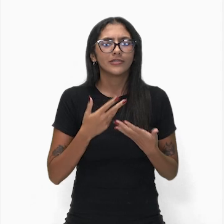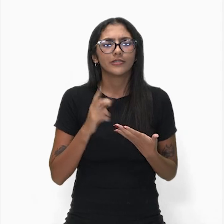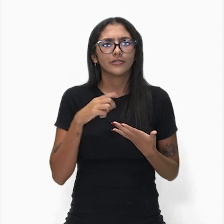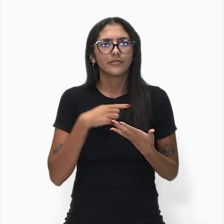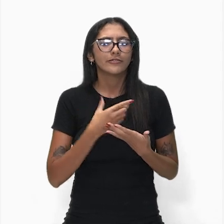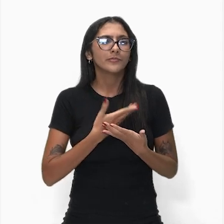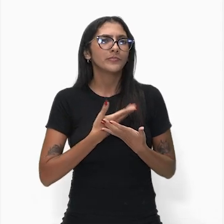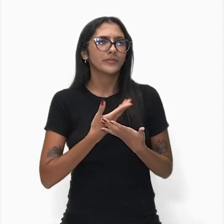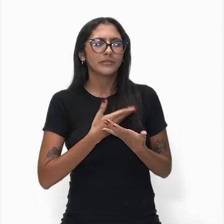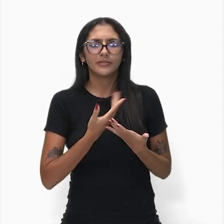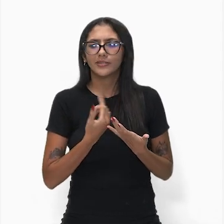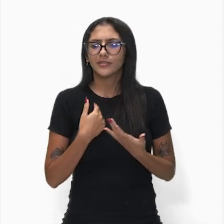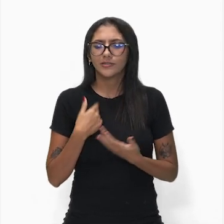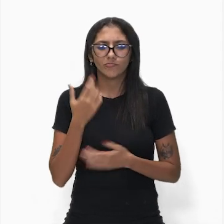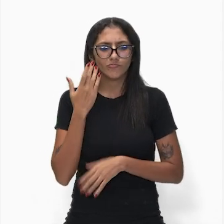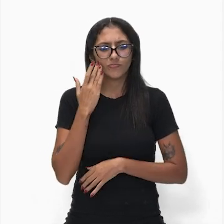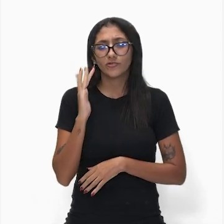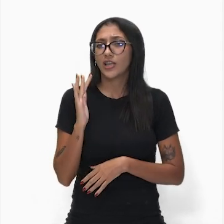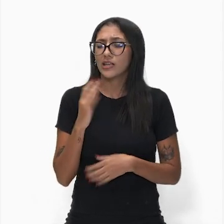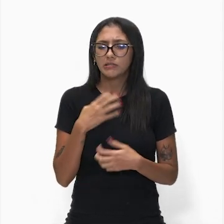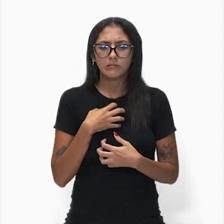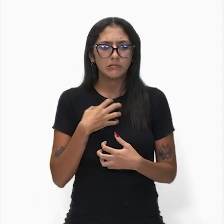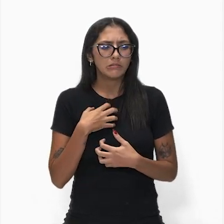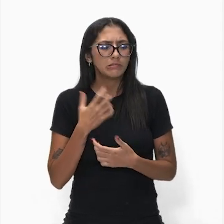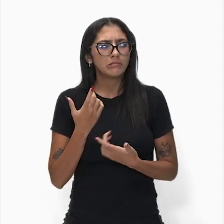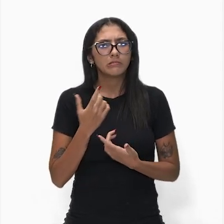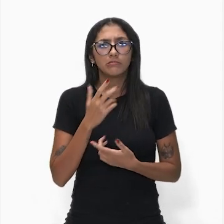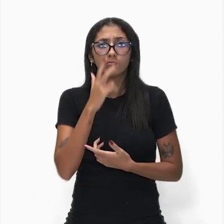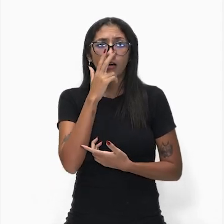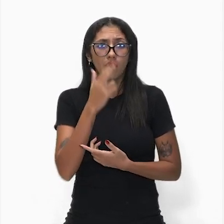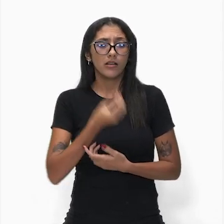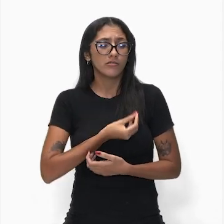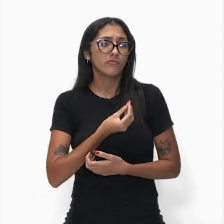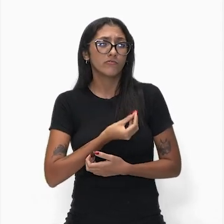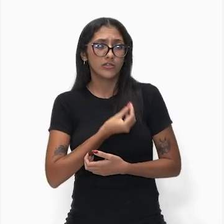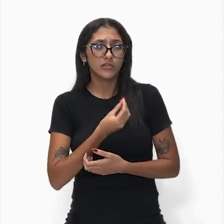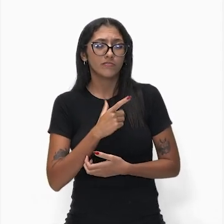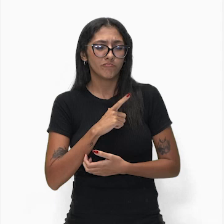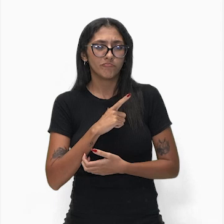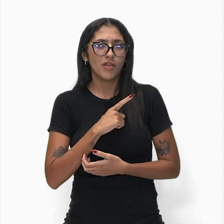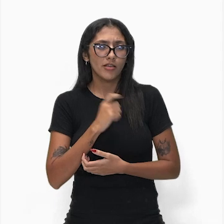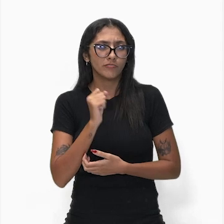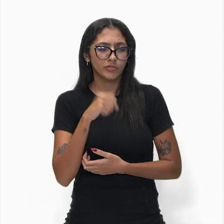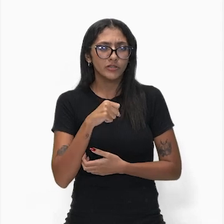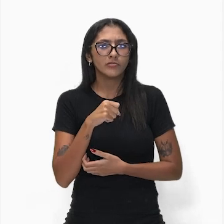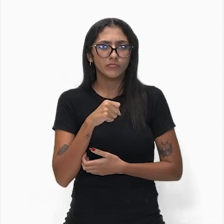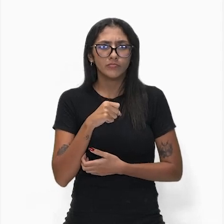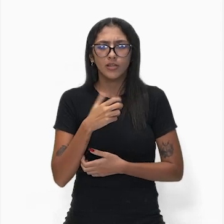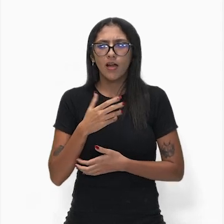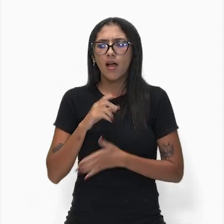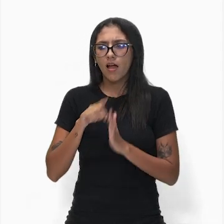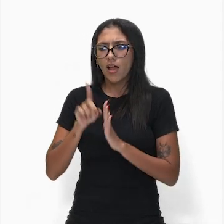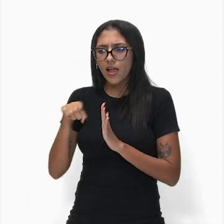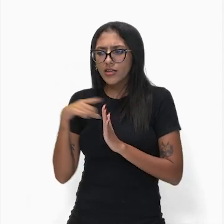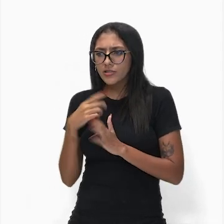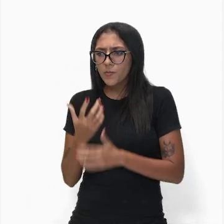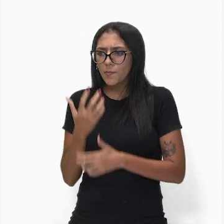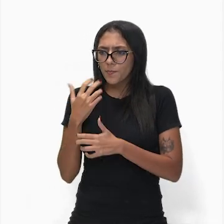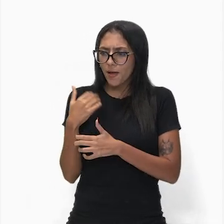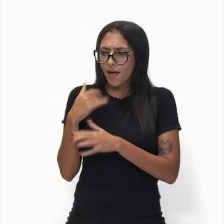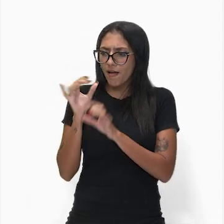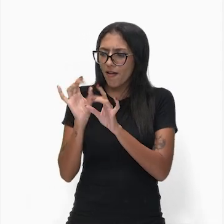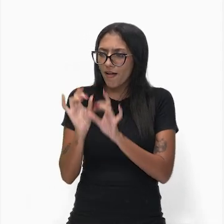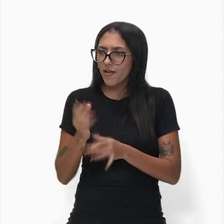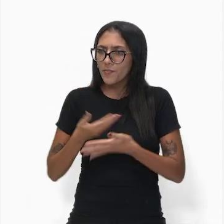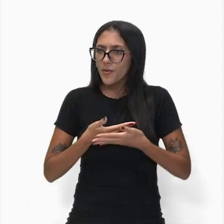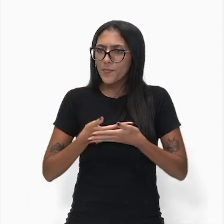comadre, eu sei lá como vou. Parece que ainda estou viva. E este é o meu afilhado? Mas Conceição,